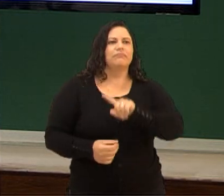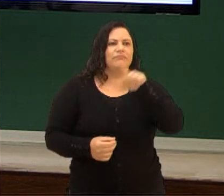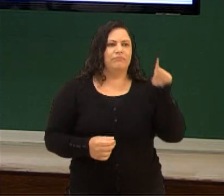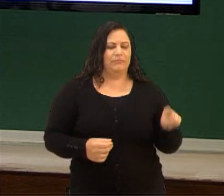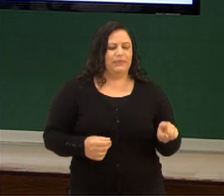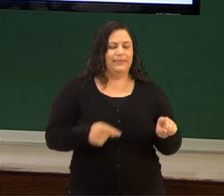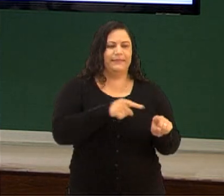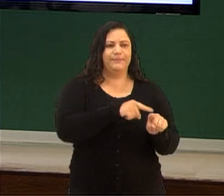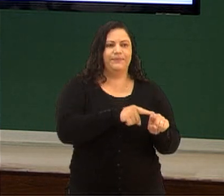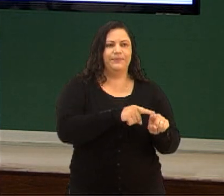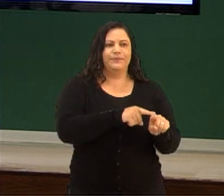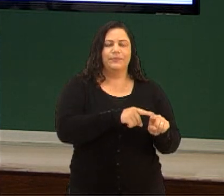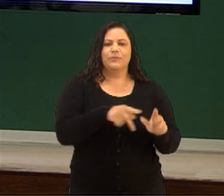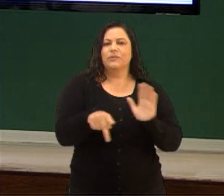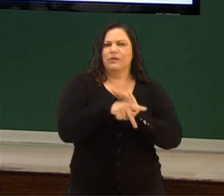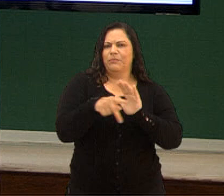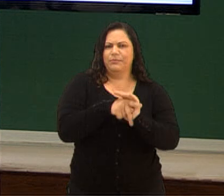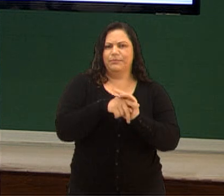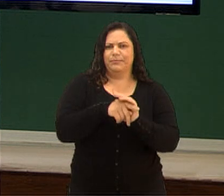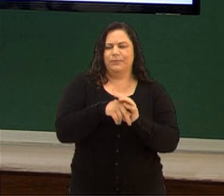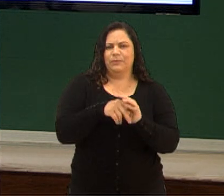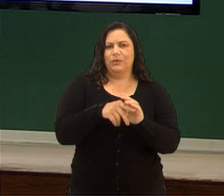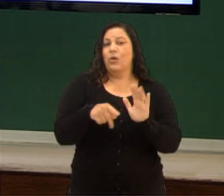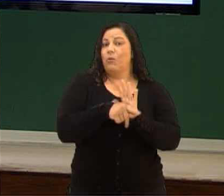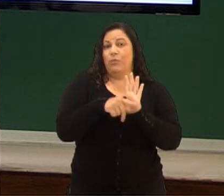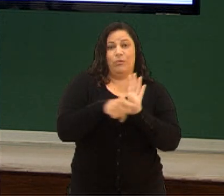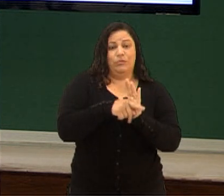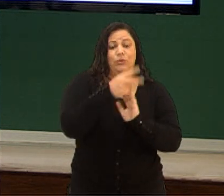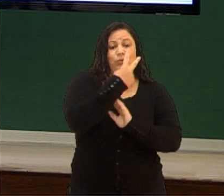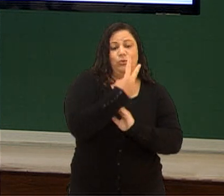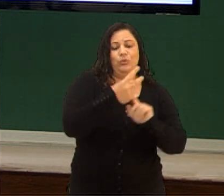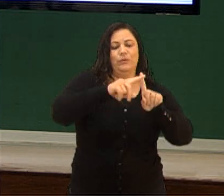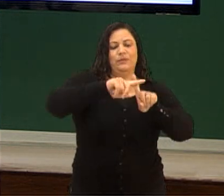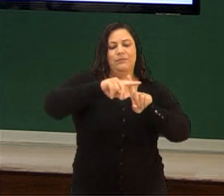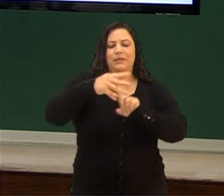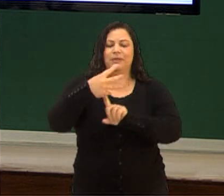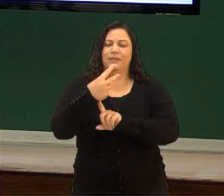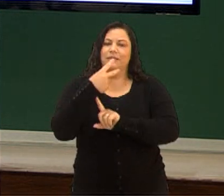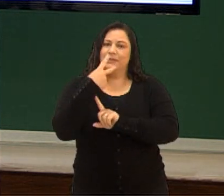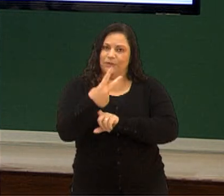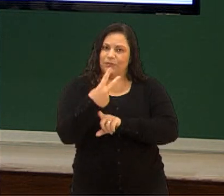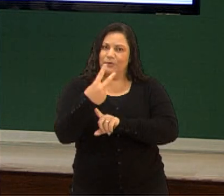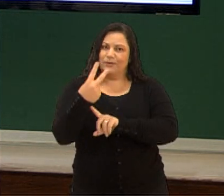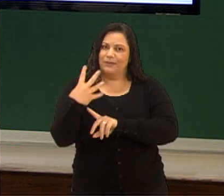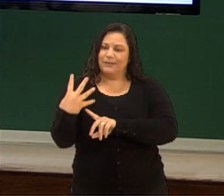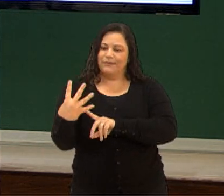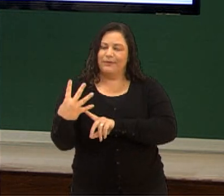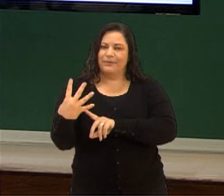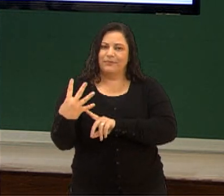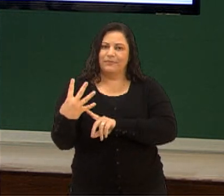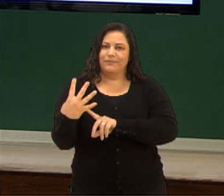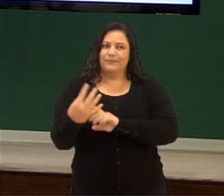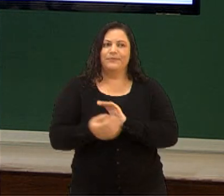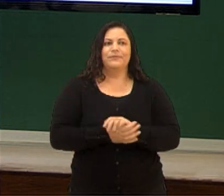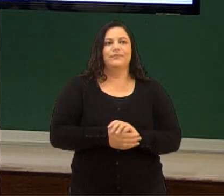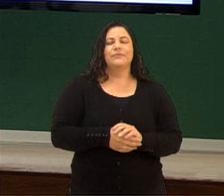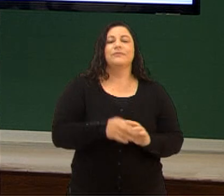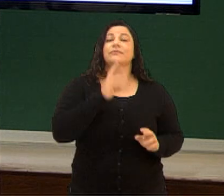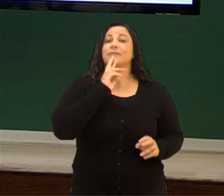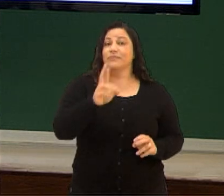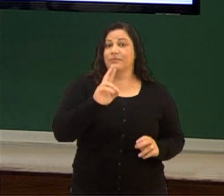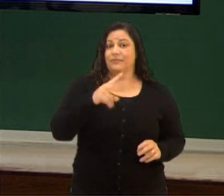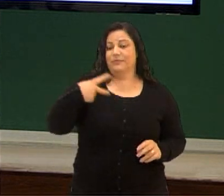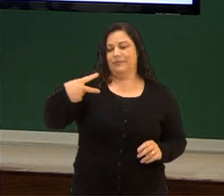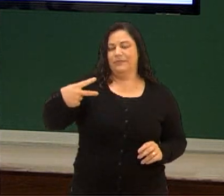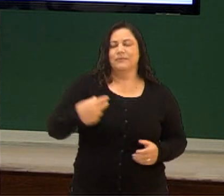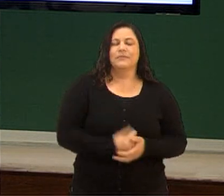elemento? O próprio elemento. 2 mais 2 é igual a 4. Menos 1 elevado a 4 dá 1. 1 vezes 2 dá 2.